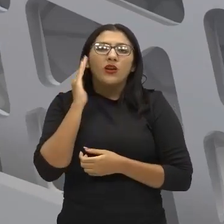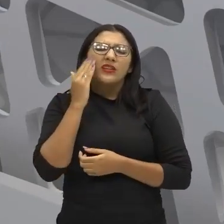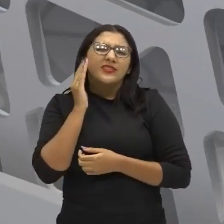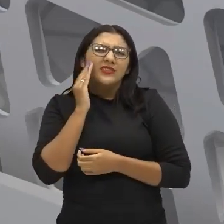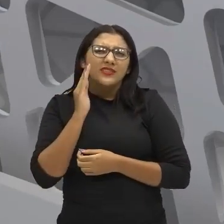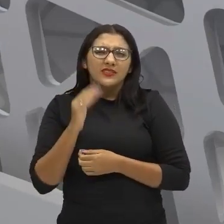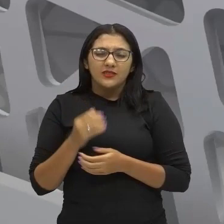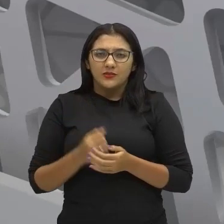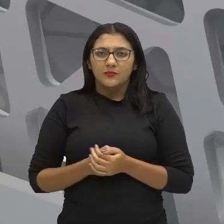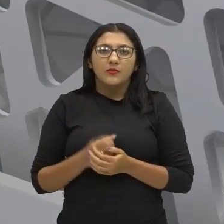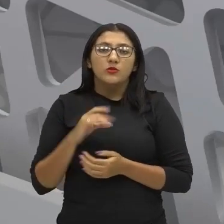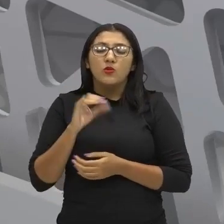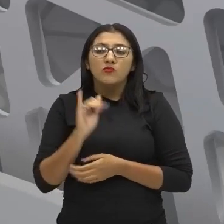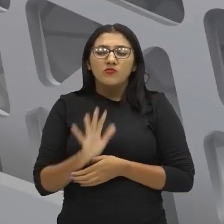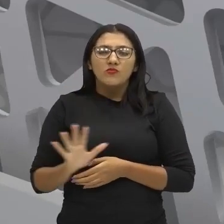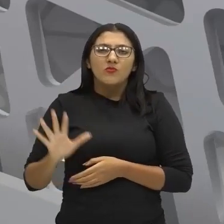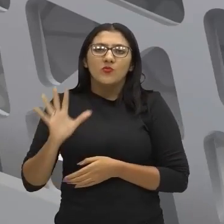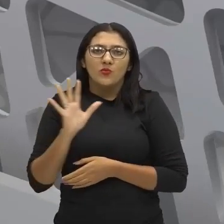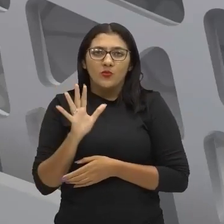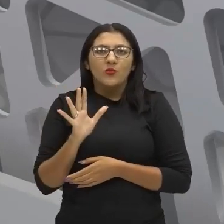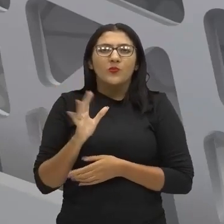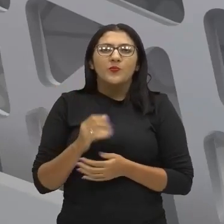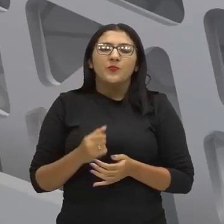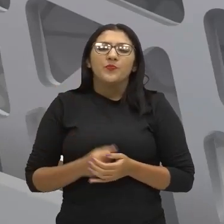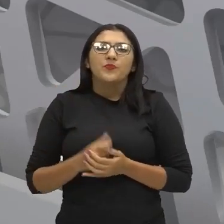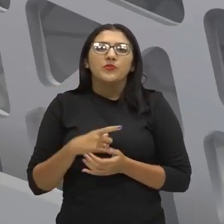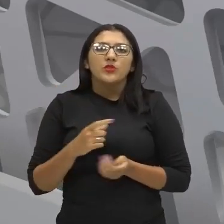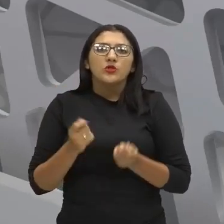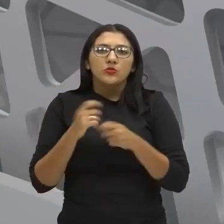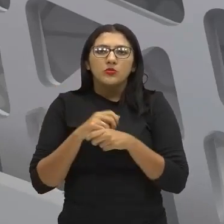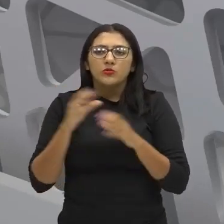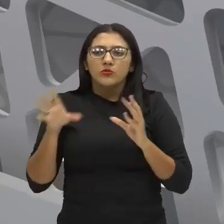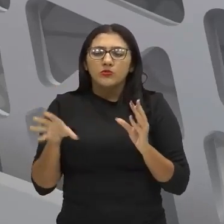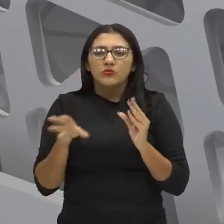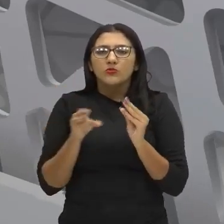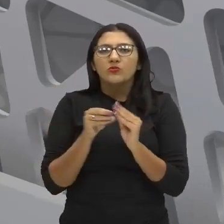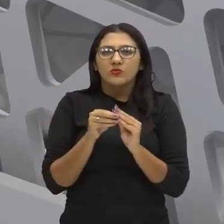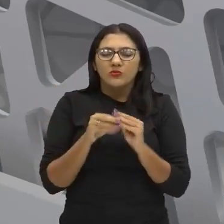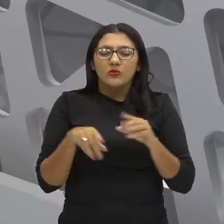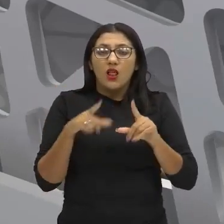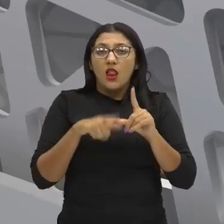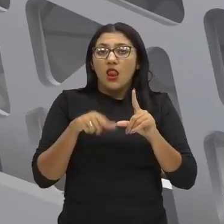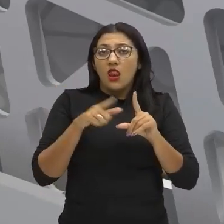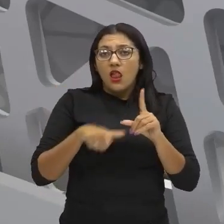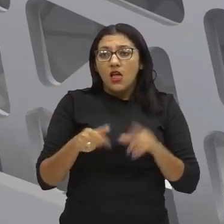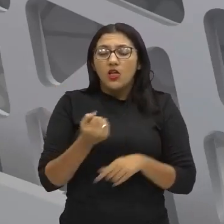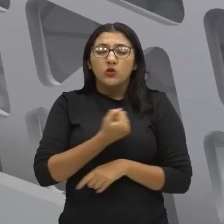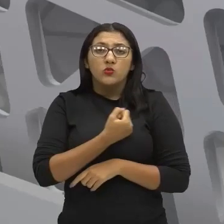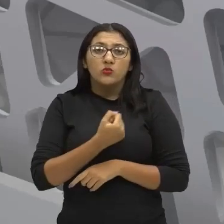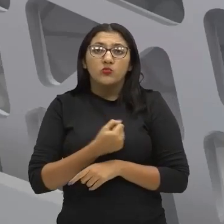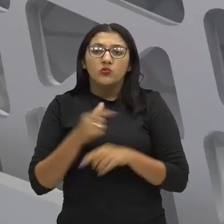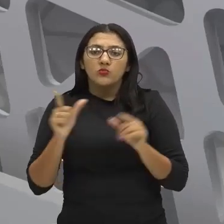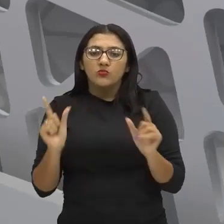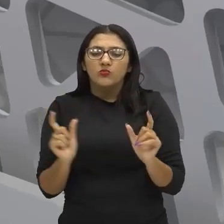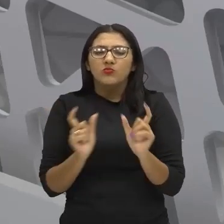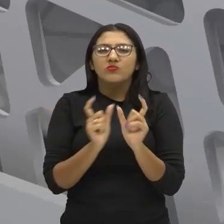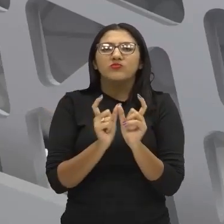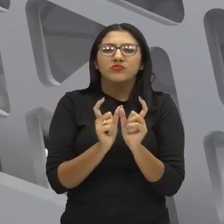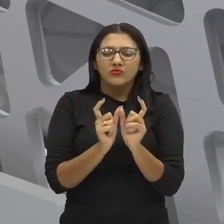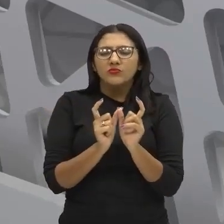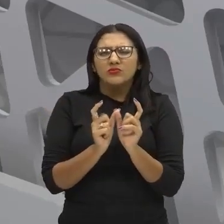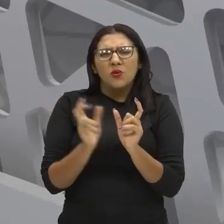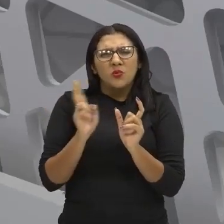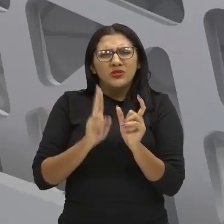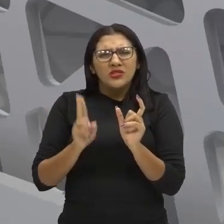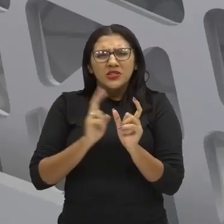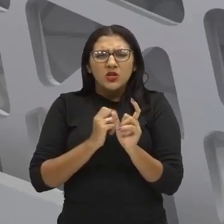mais generalizada. Então foi quando o homem juntou letras com números. E ao juntar letras com